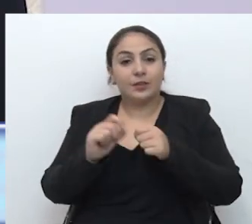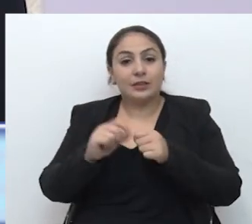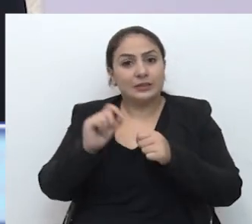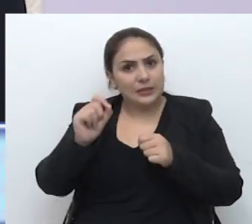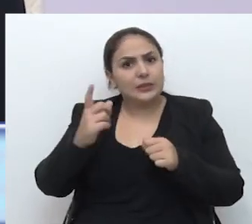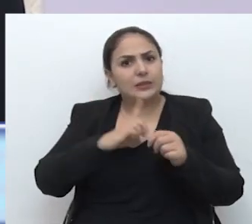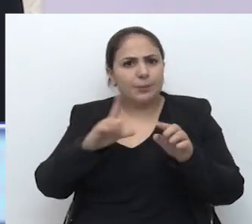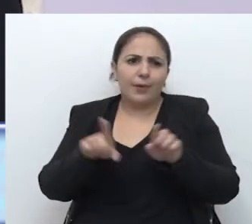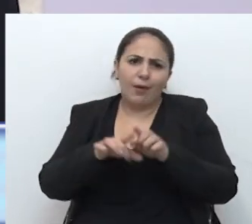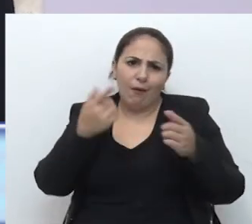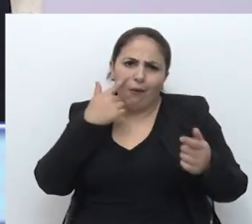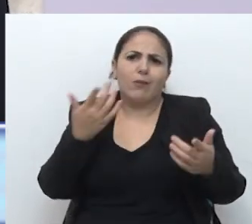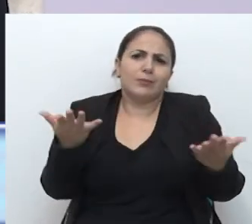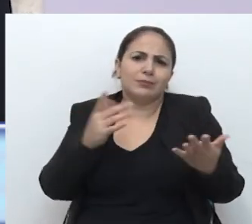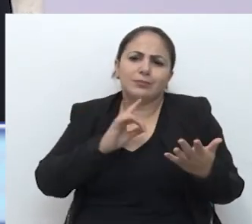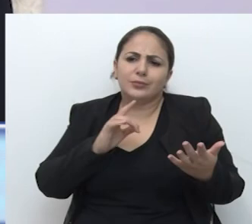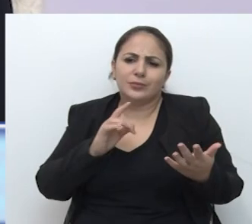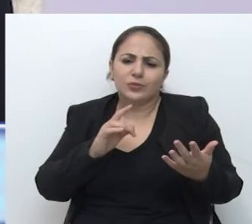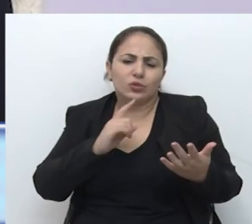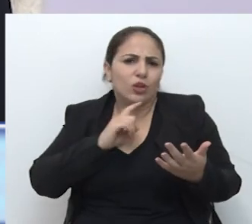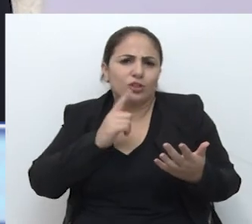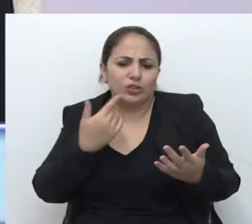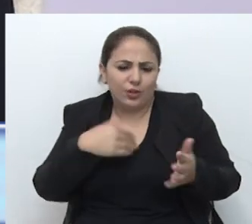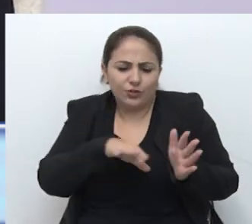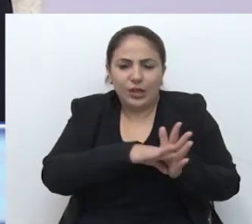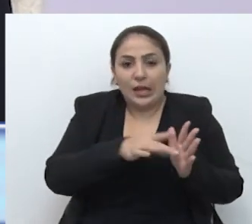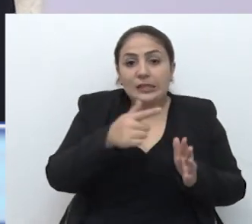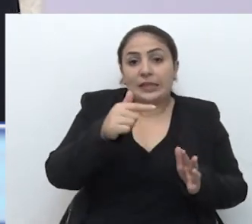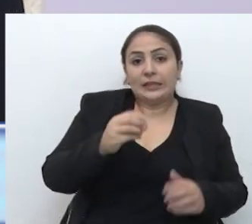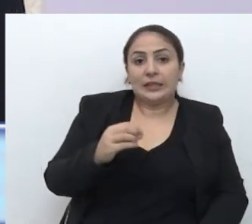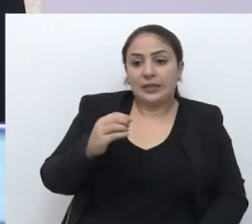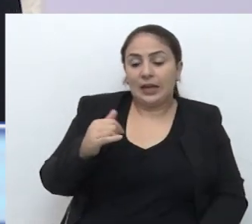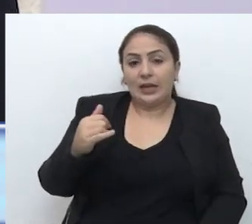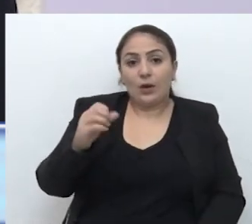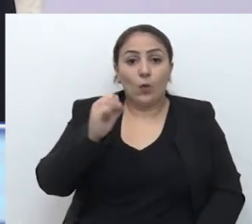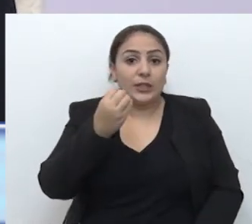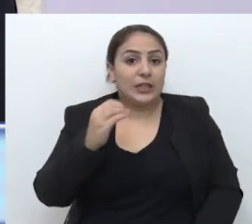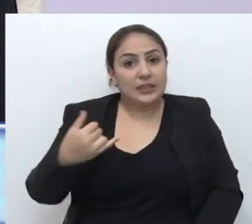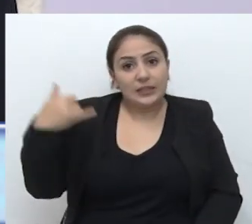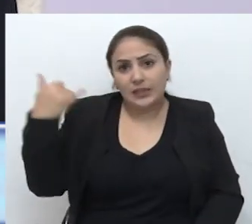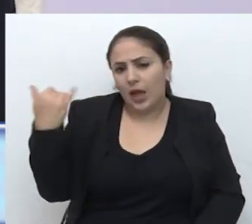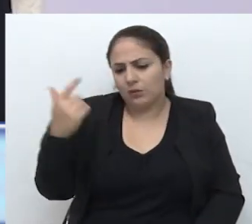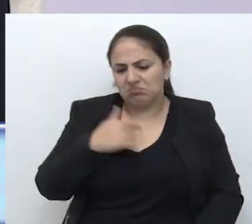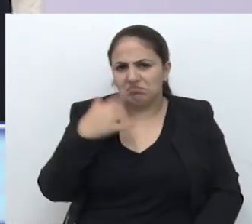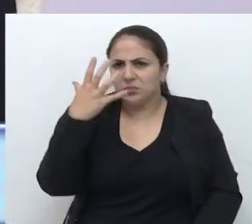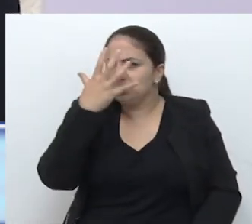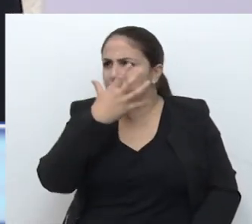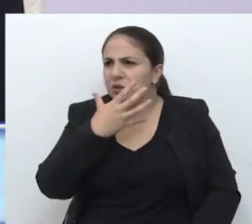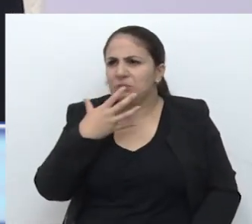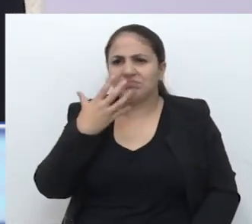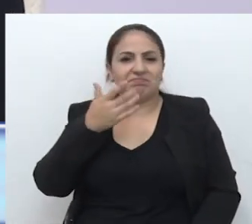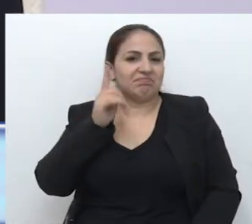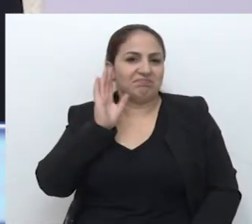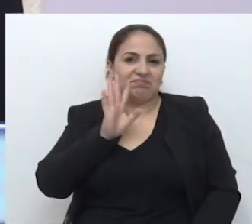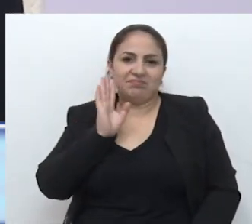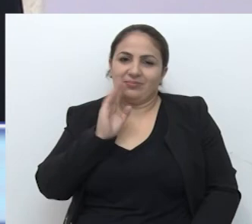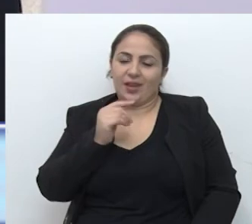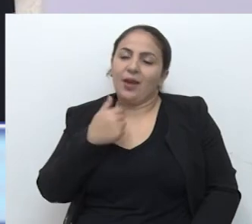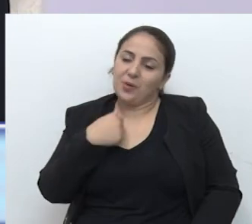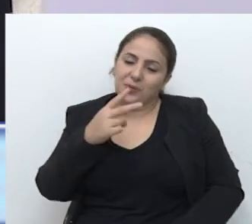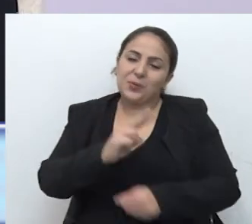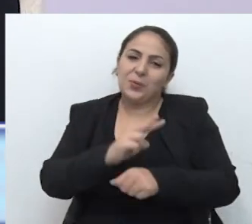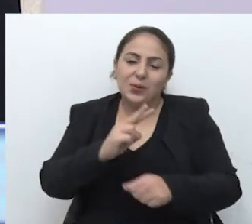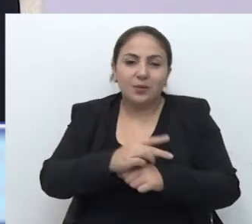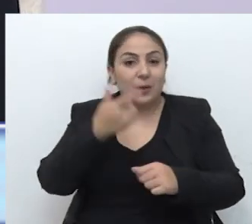isso então faz com que também, poxa vida, o que adianta eu chegar aí aos 70, 80 anos, né, e ter um aspecto que não está legal.